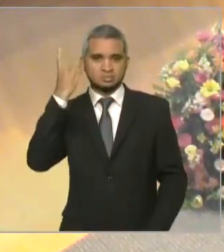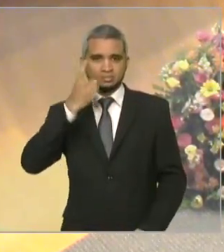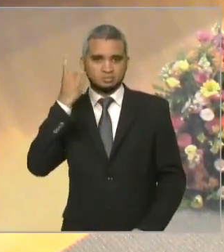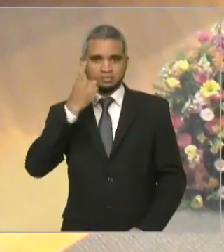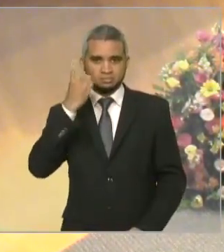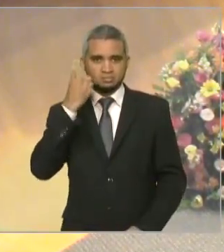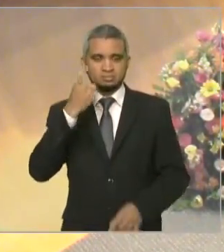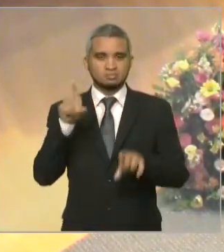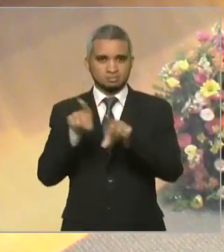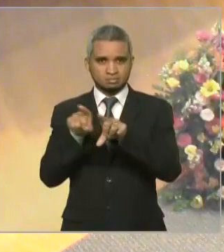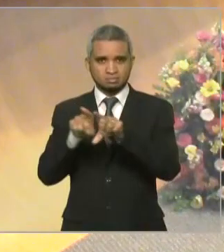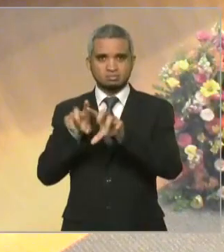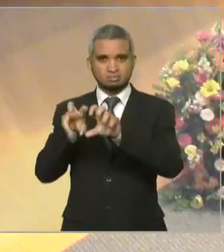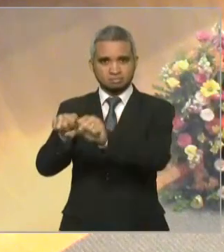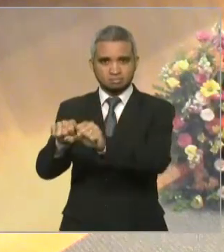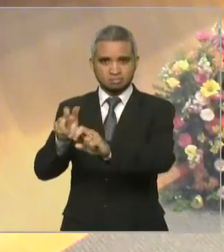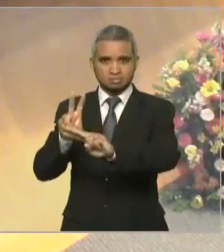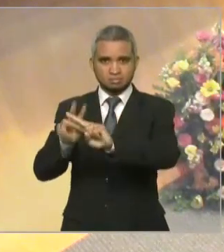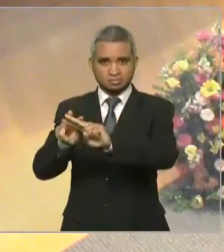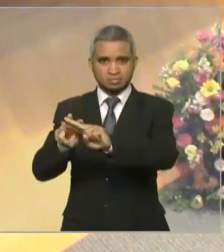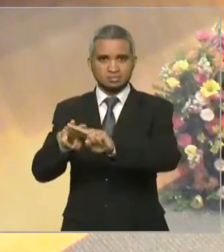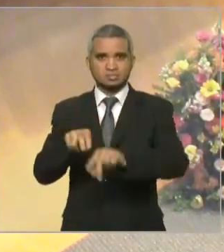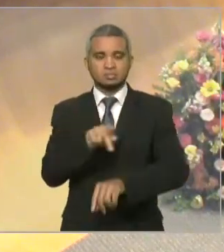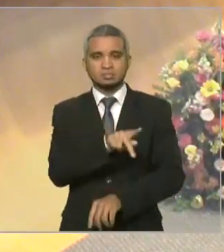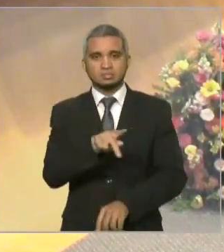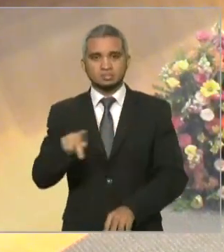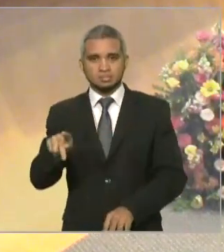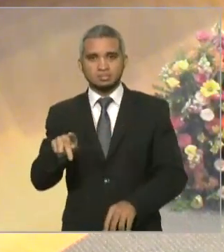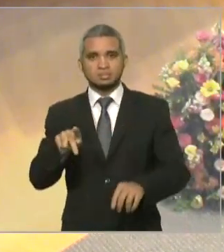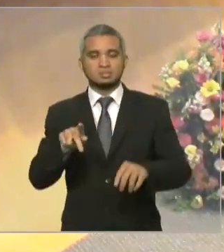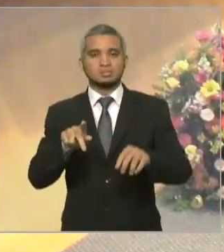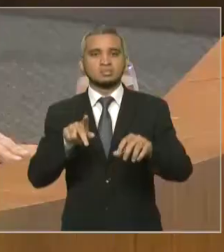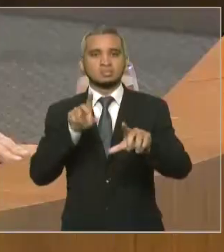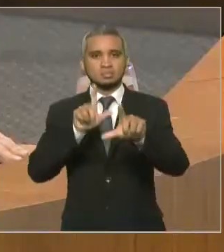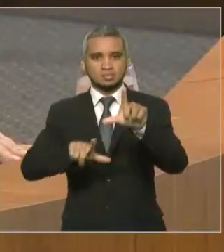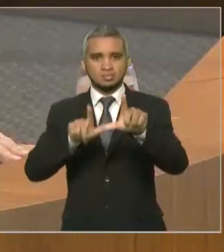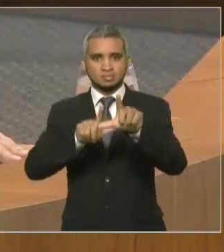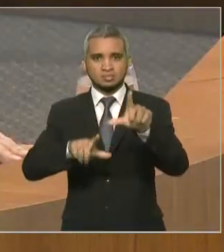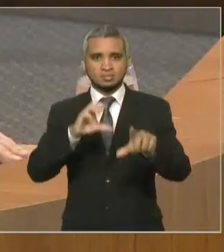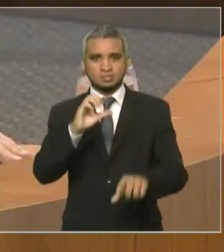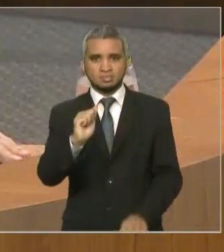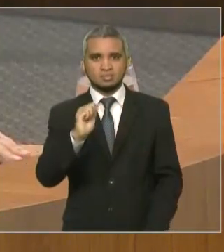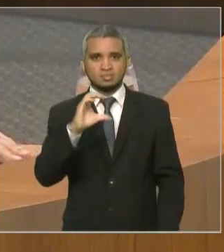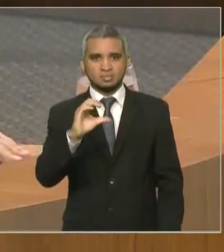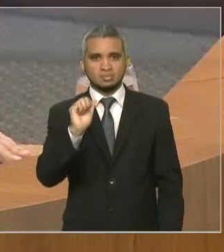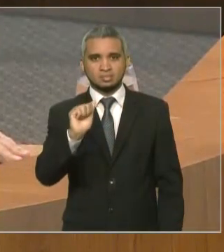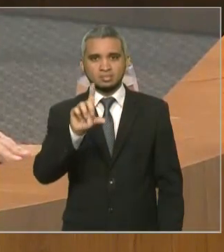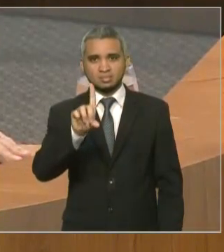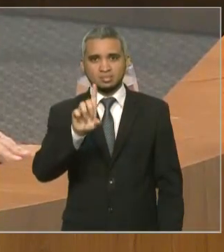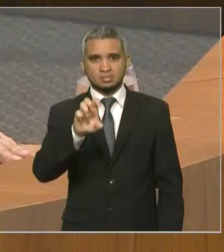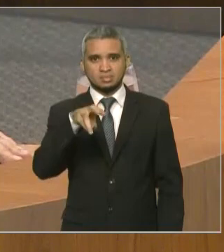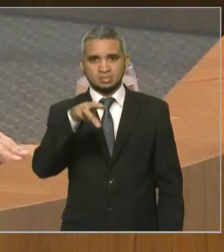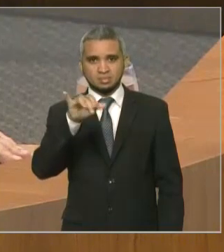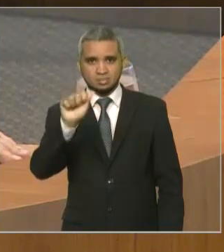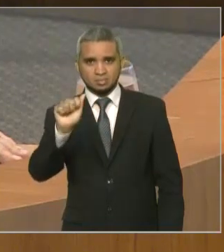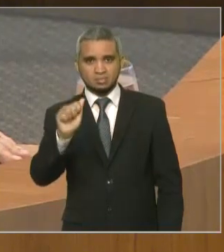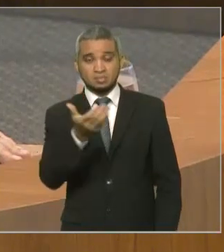Buzar, presidente da Academia Maranhense de Letras. Nobres senhores